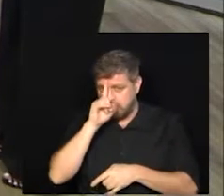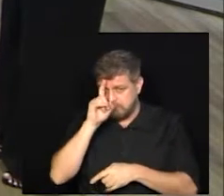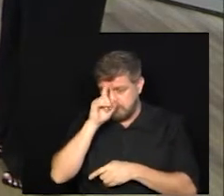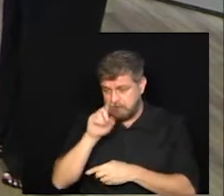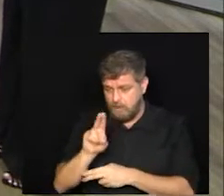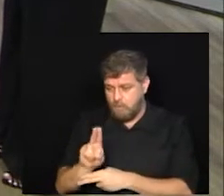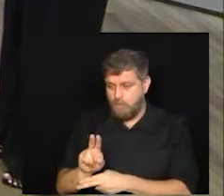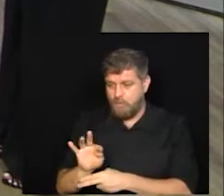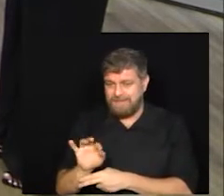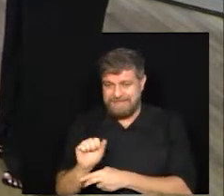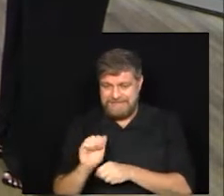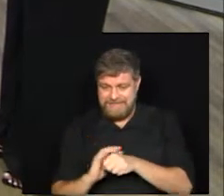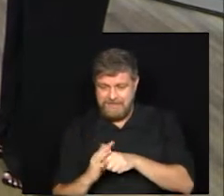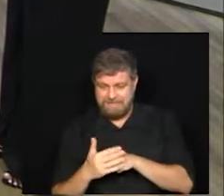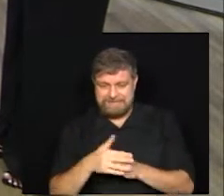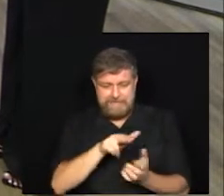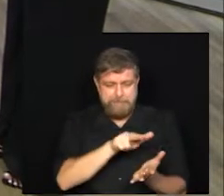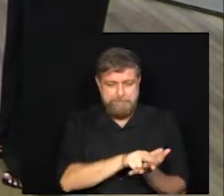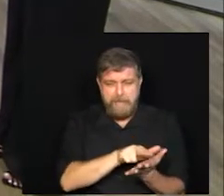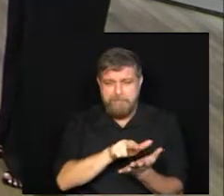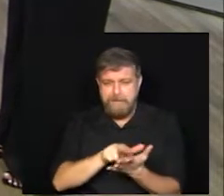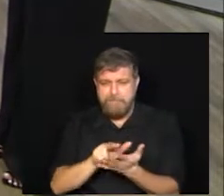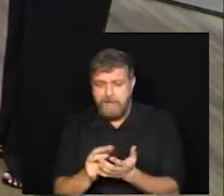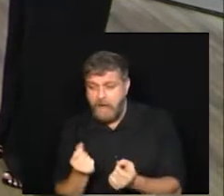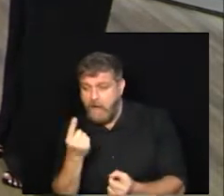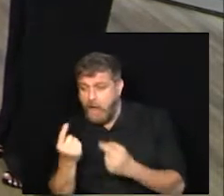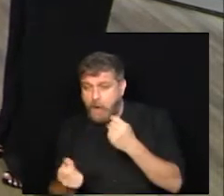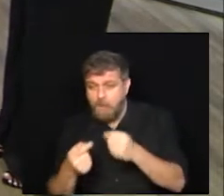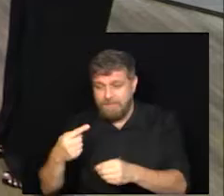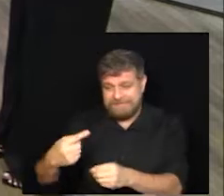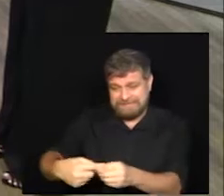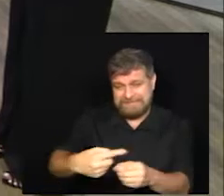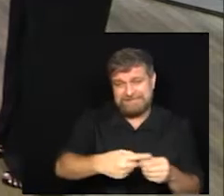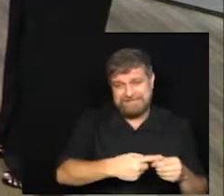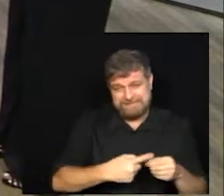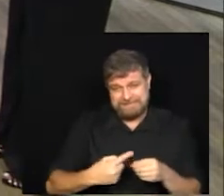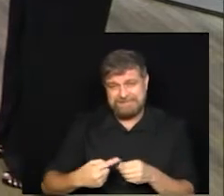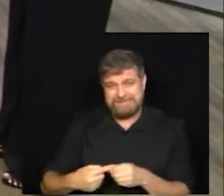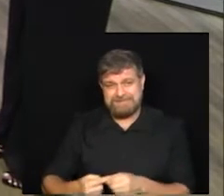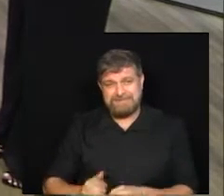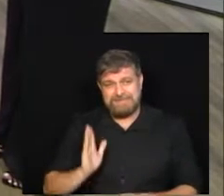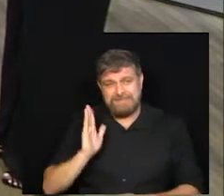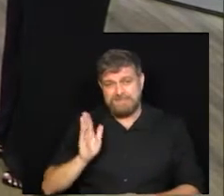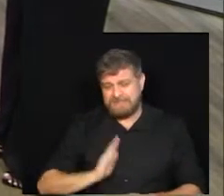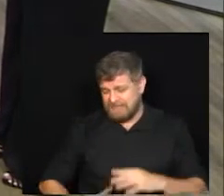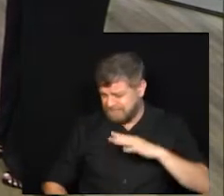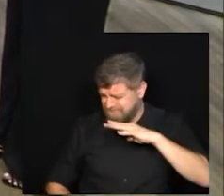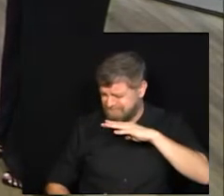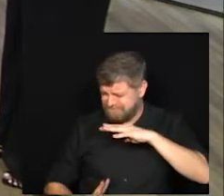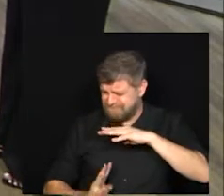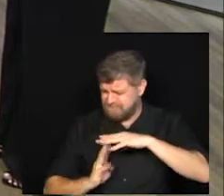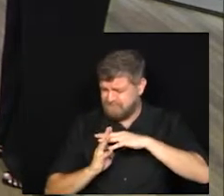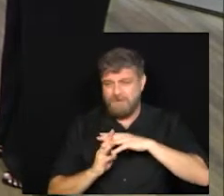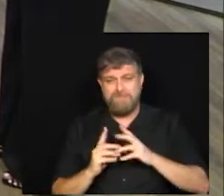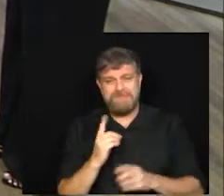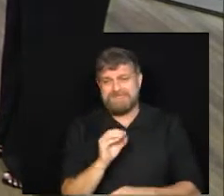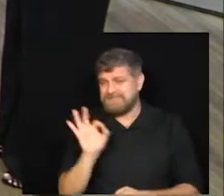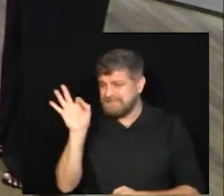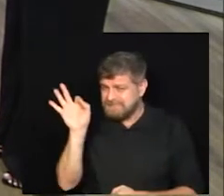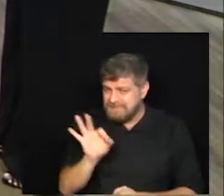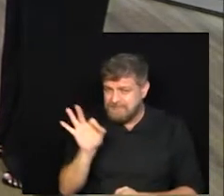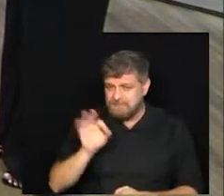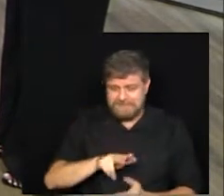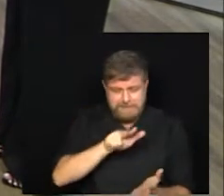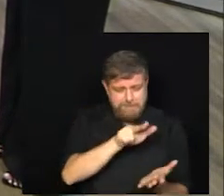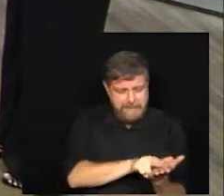relação à Covid-19. Algumas cidades da região metropolitana de Campinas atingiram os 100%. Aqui